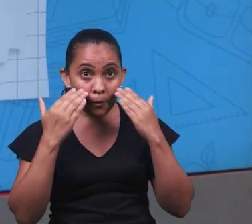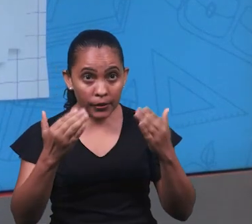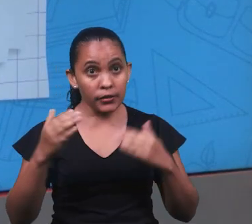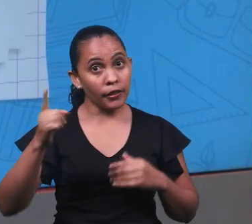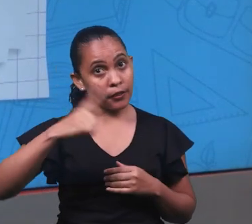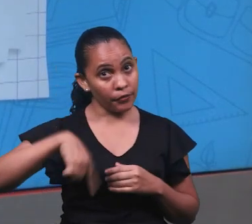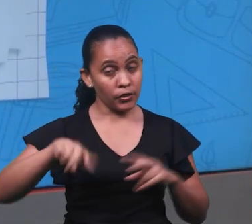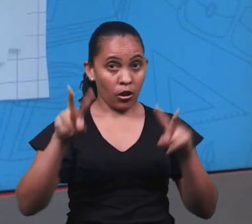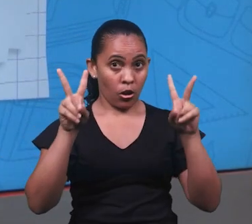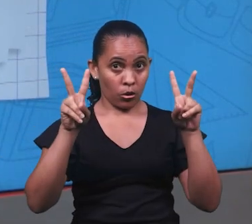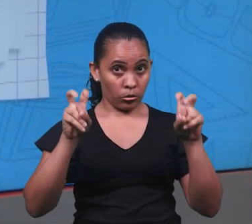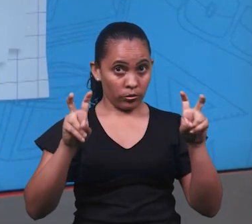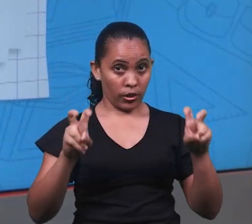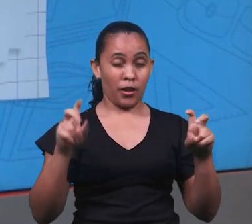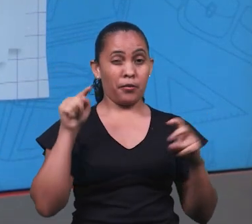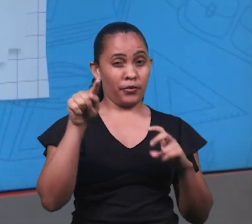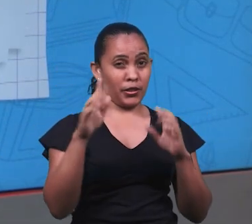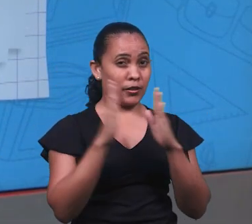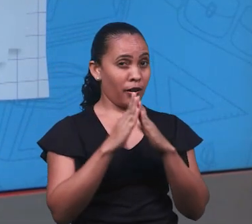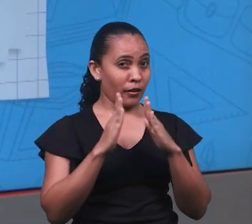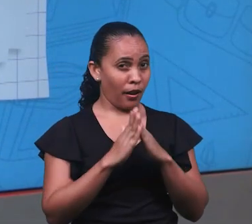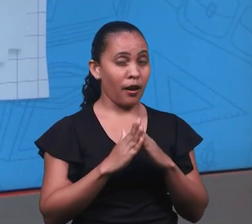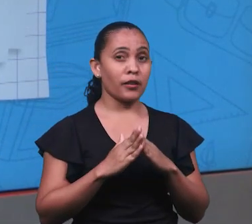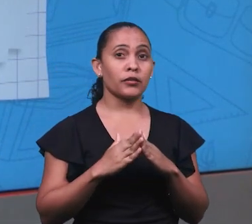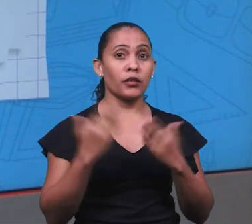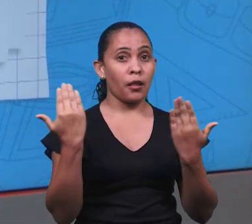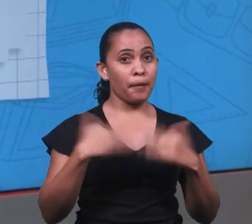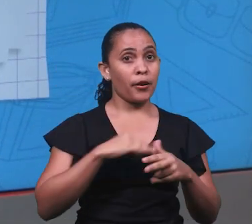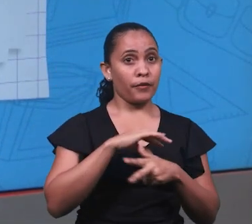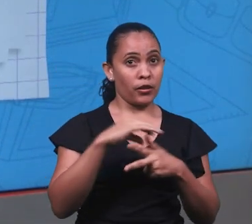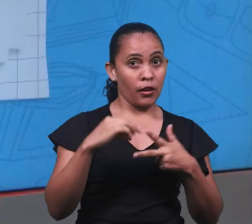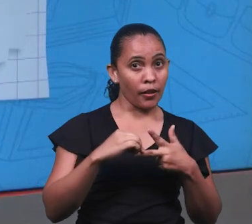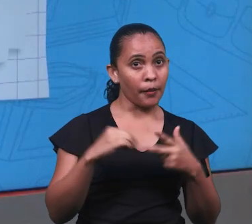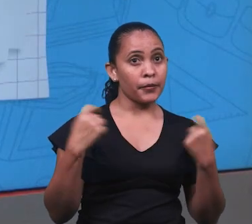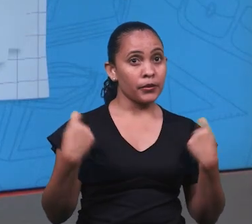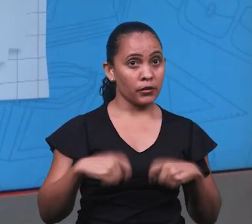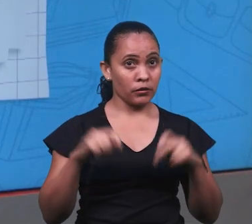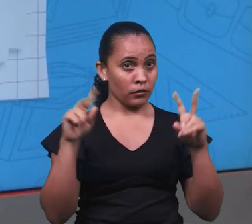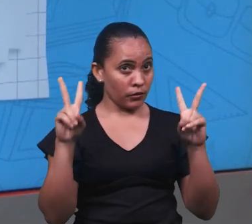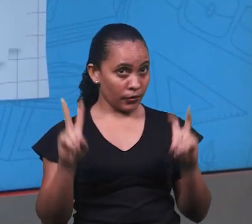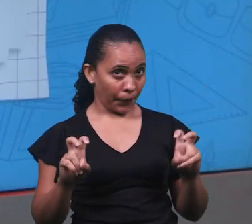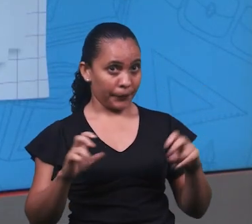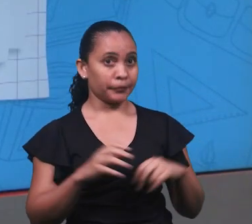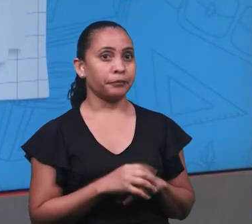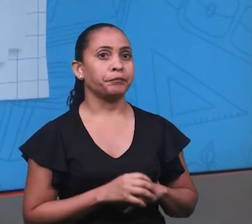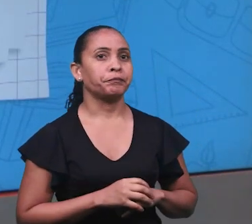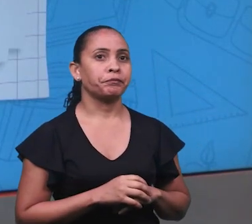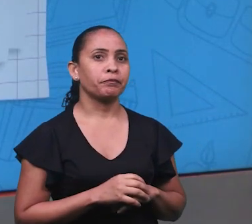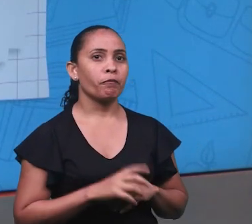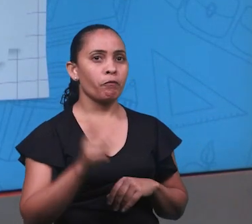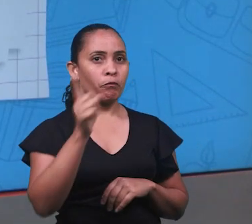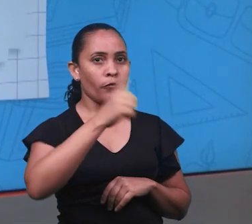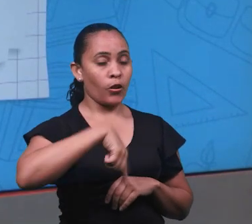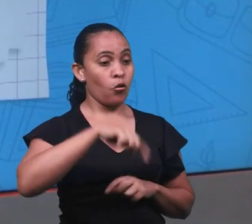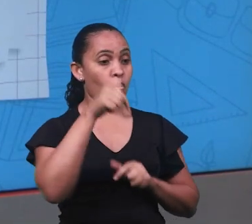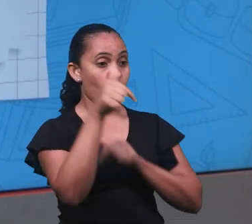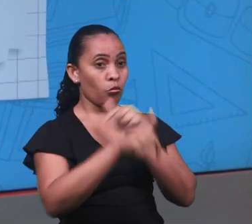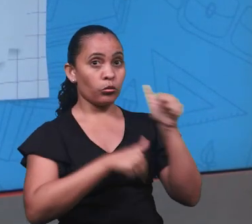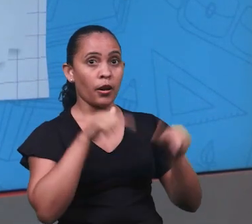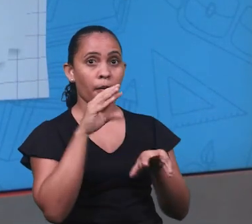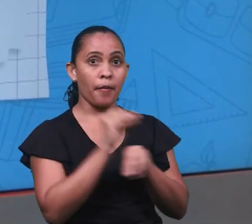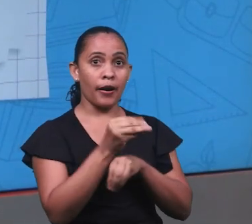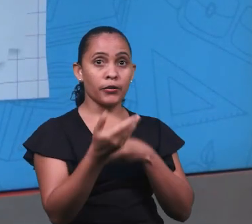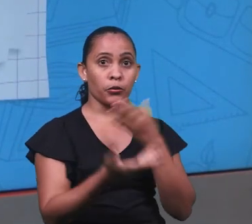seguinte tema, você está em casa ou está na prova do Enem e você tem que fazer uma redação sobre esse tema. A invisibilidade do trabalho de